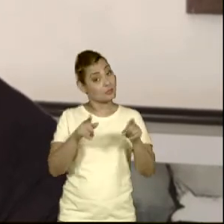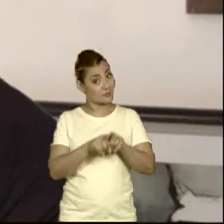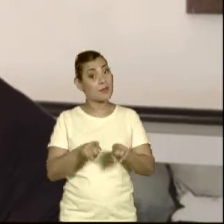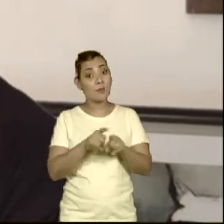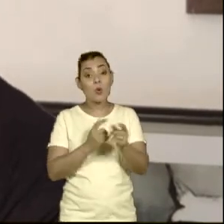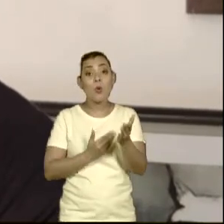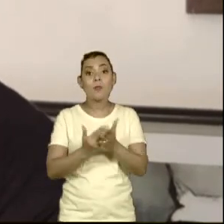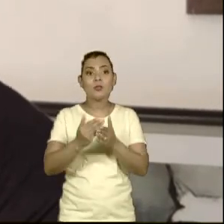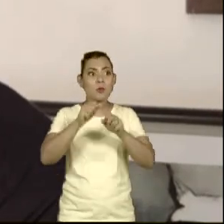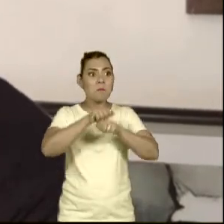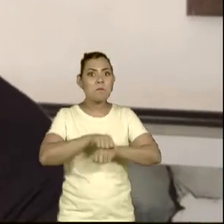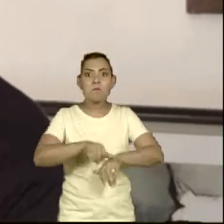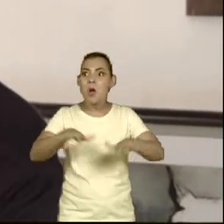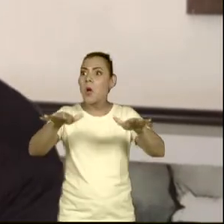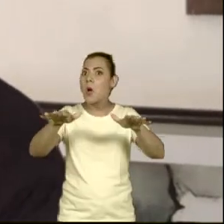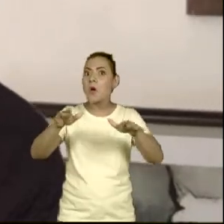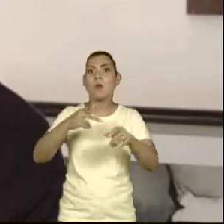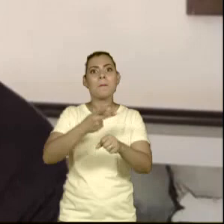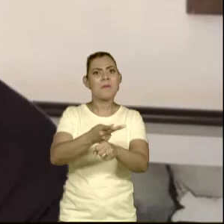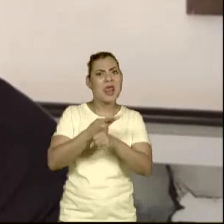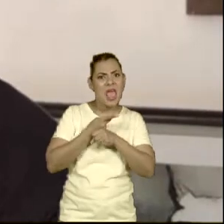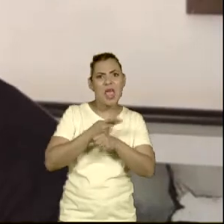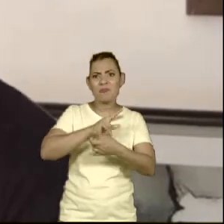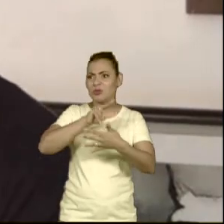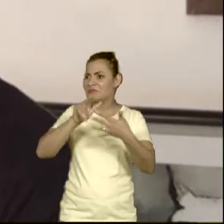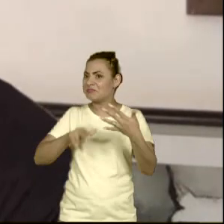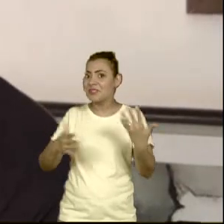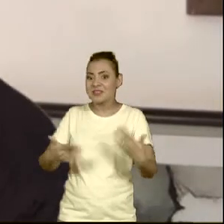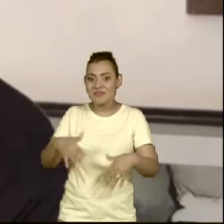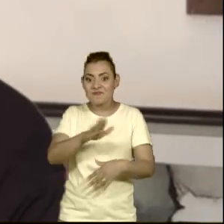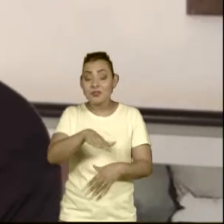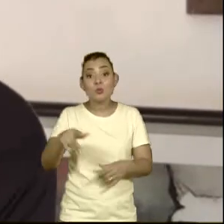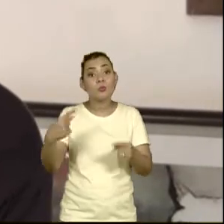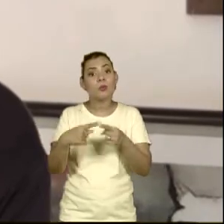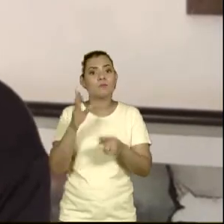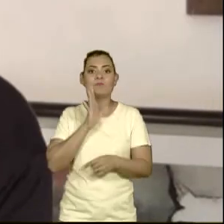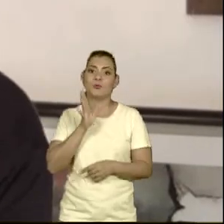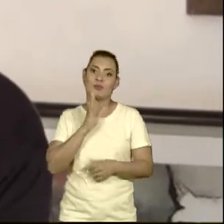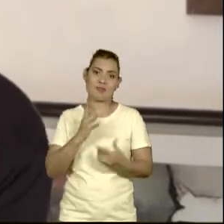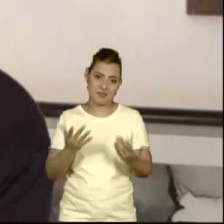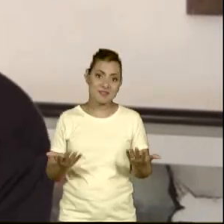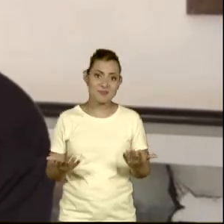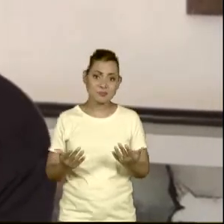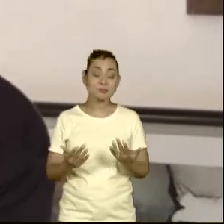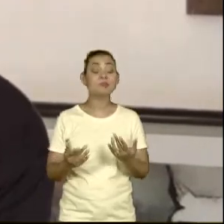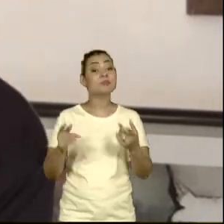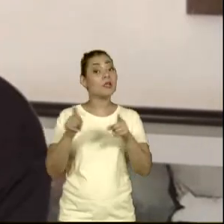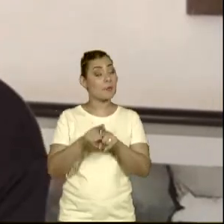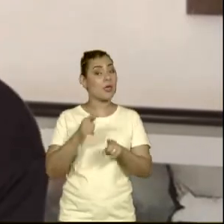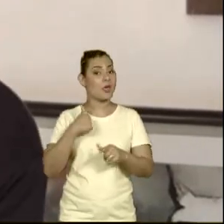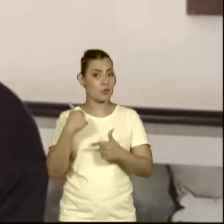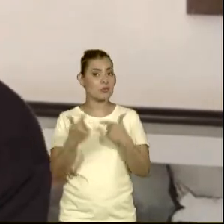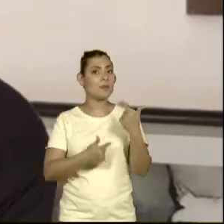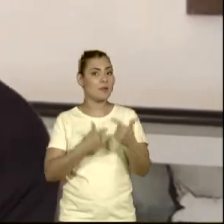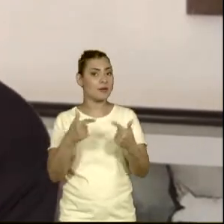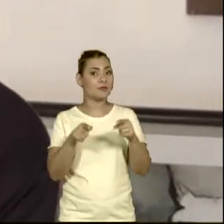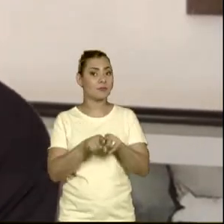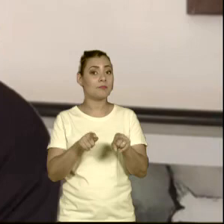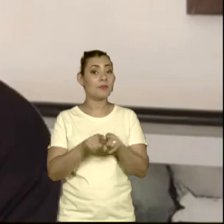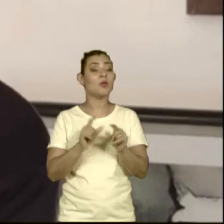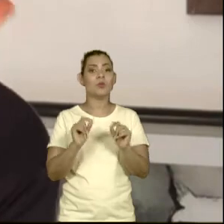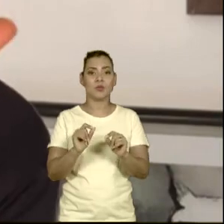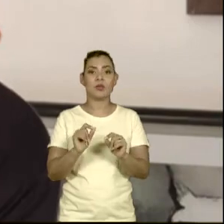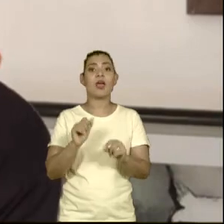começou a ganhar todos os... Ganhou a PCA, começou a ganhar prêmios infantis porque era muito legal. Nisso, eu ainda estava fazendo Agente G,